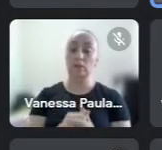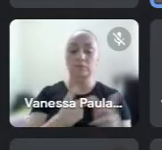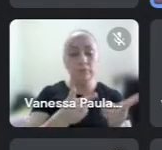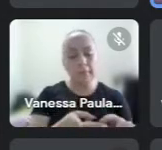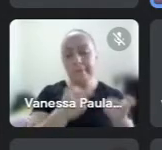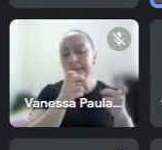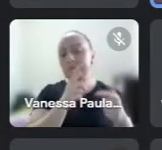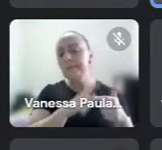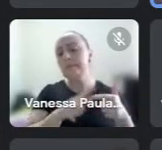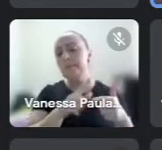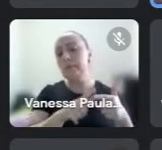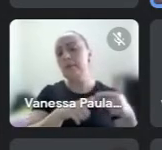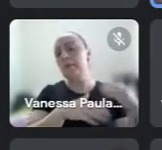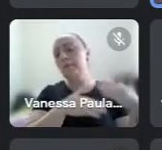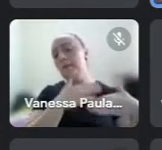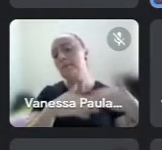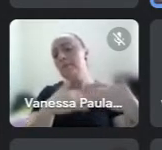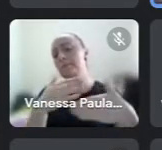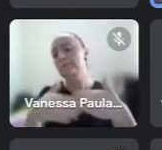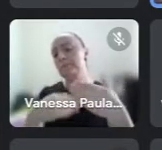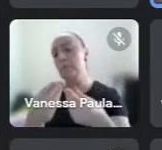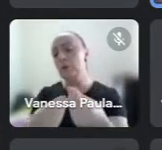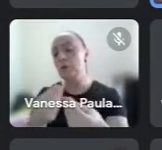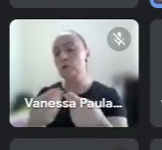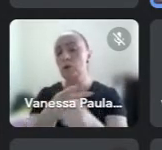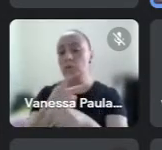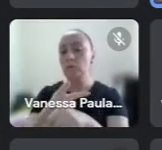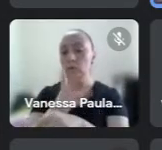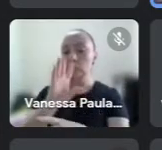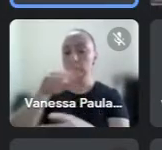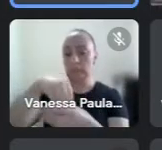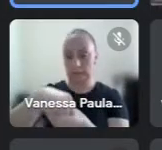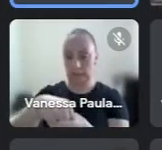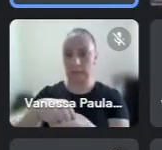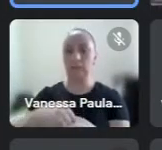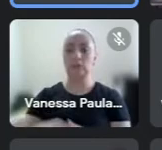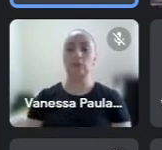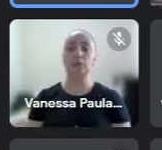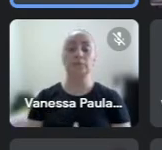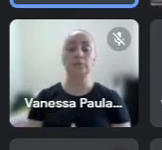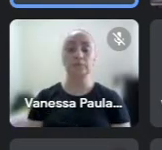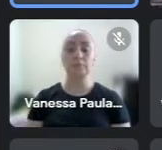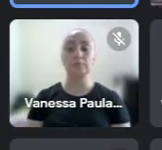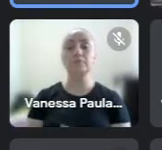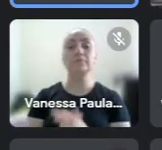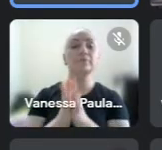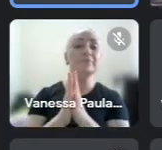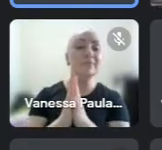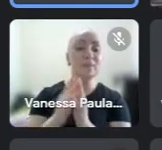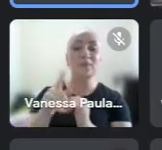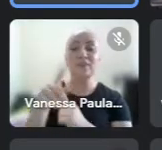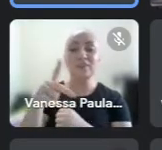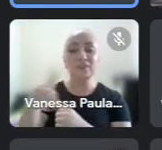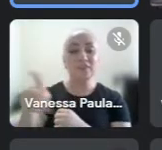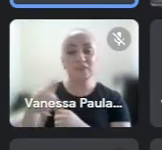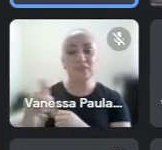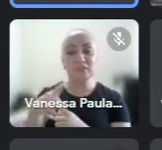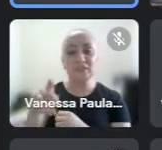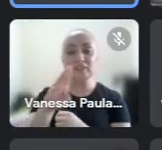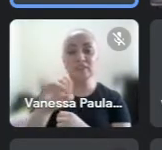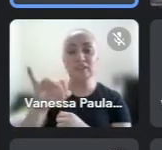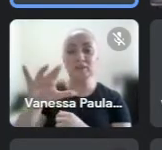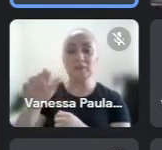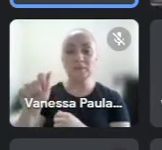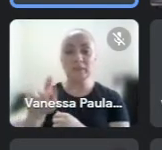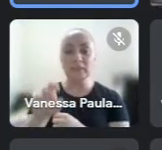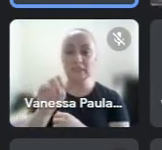problema até aquilo que você busca dentro de um laboratório. Então, professora, por gentileza, professora, desculpe. Você podia